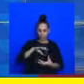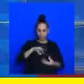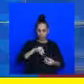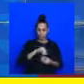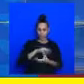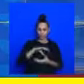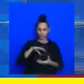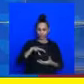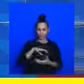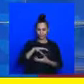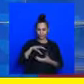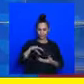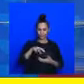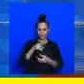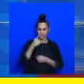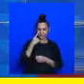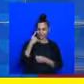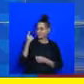Embaralhando, globo girando.